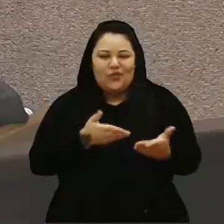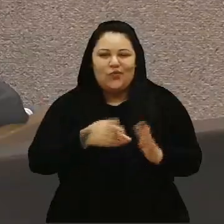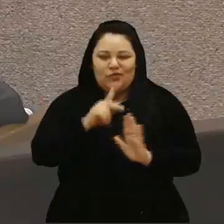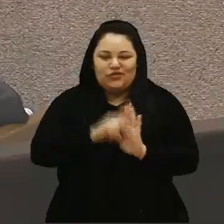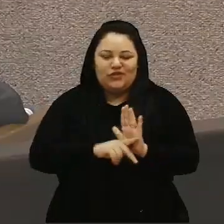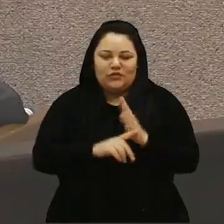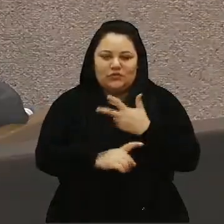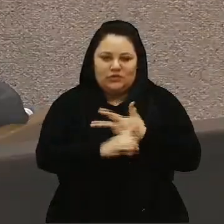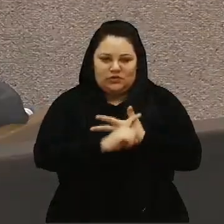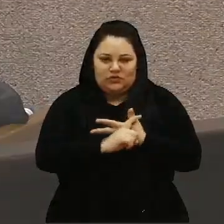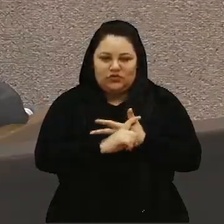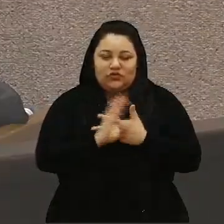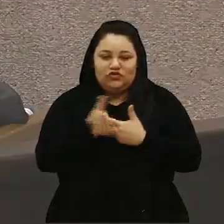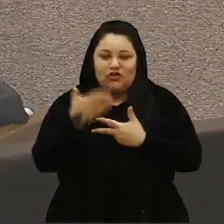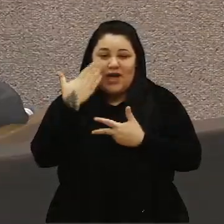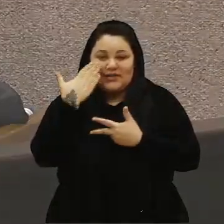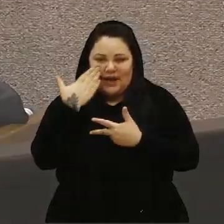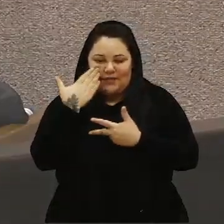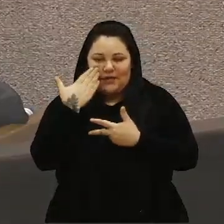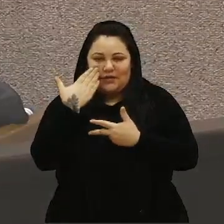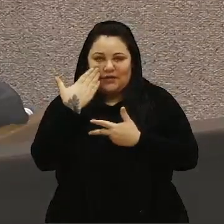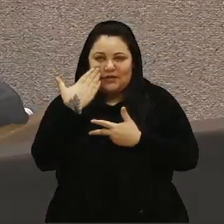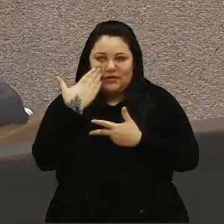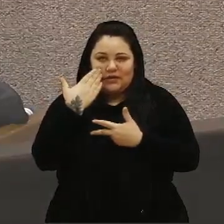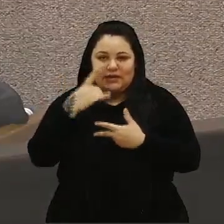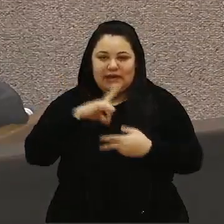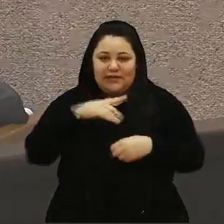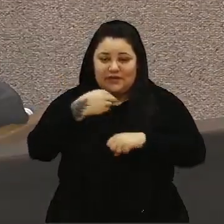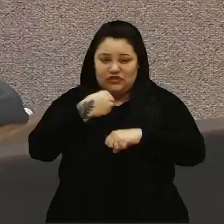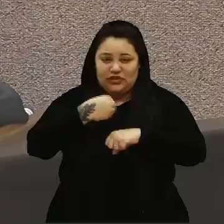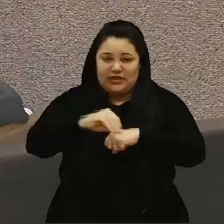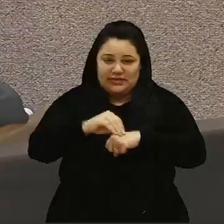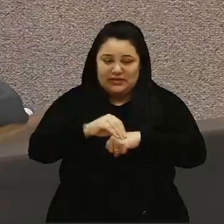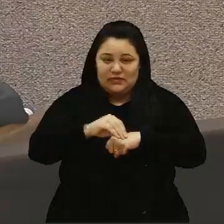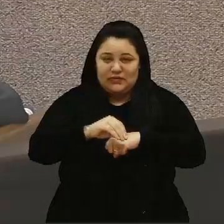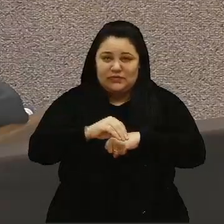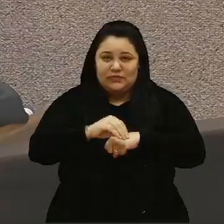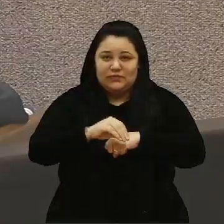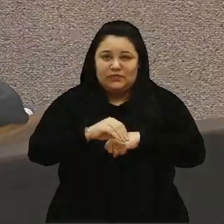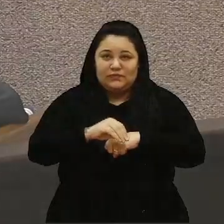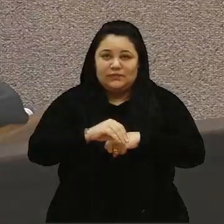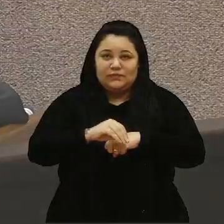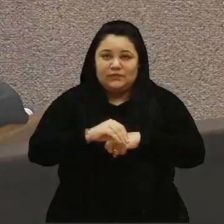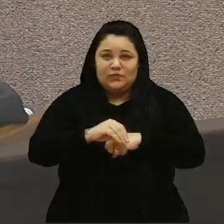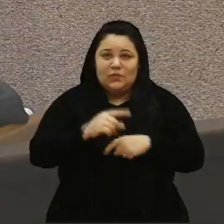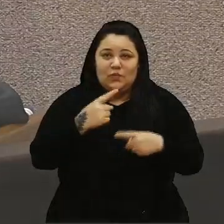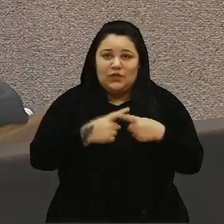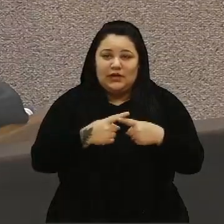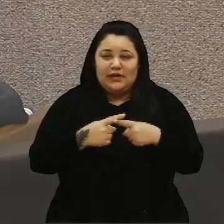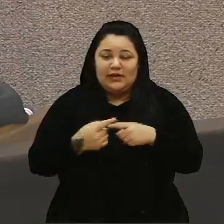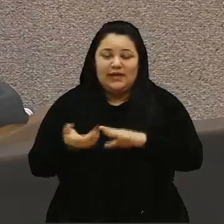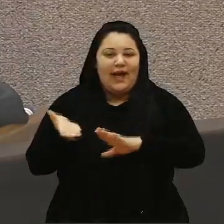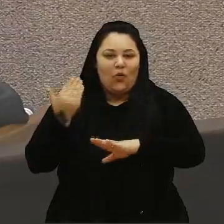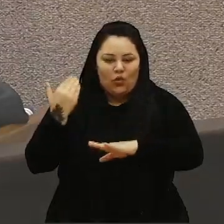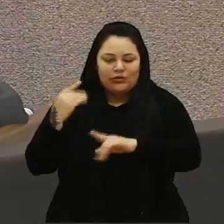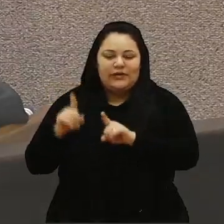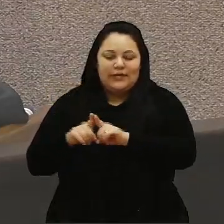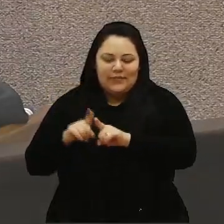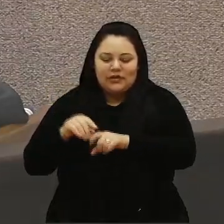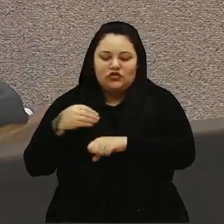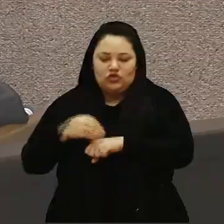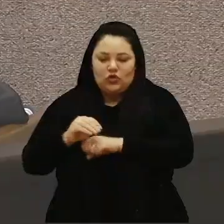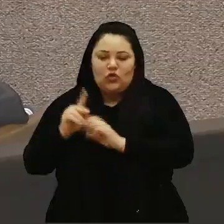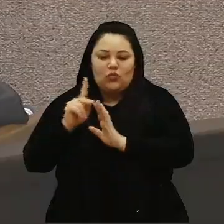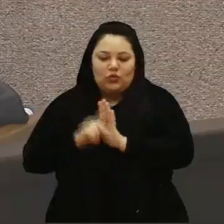foi através da indicação dele, da proposição do projeto na outra legislatura ainda,